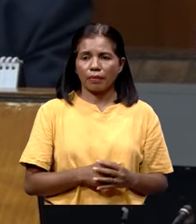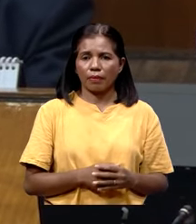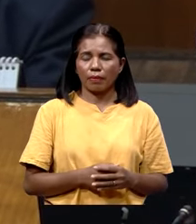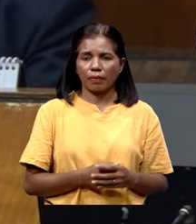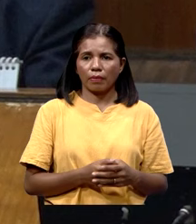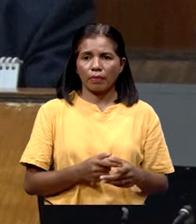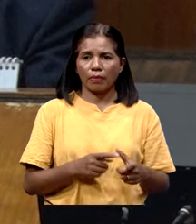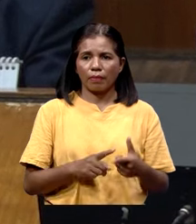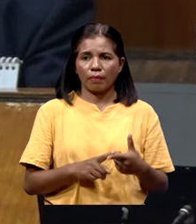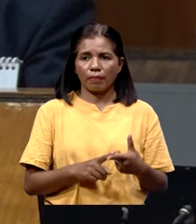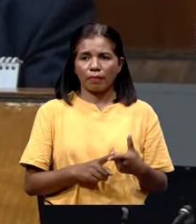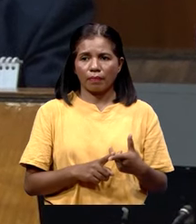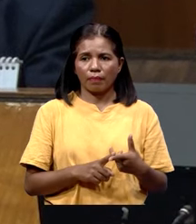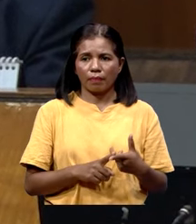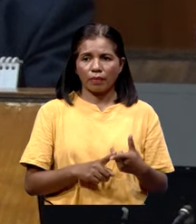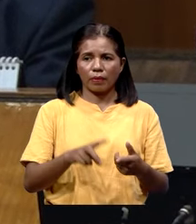Hamutu